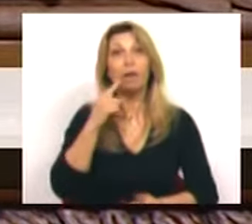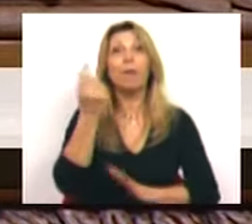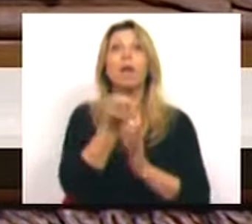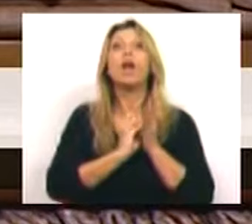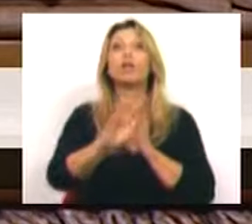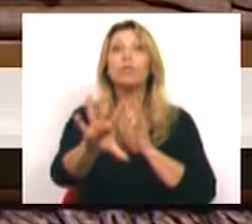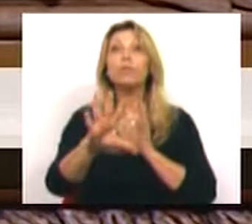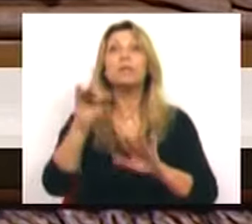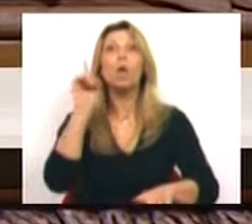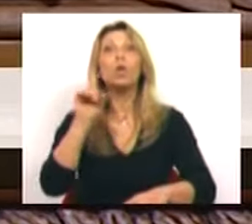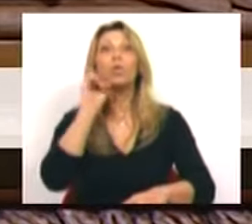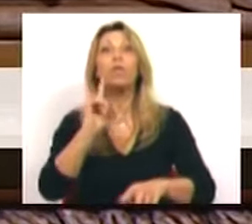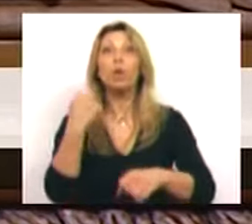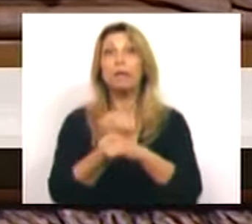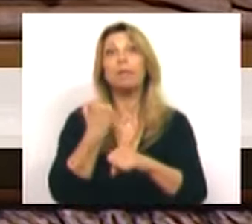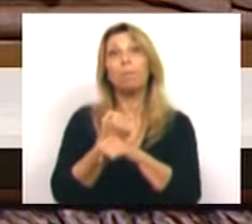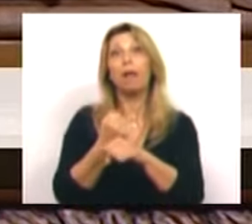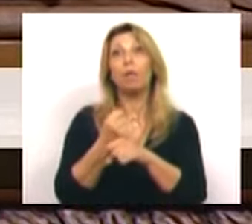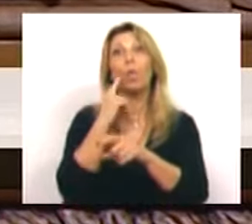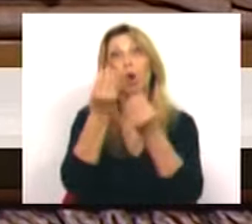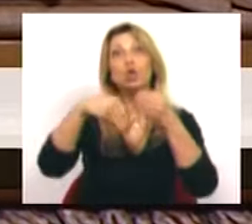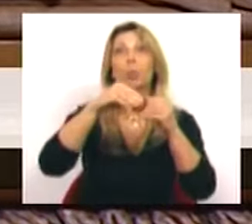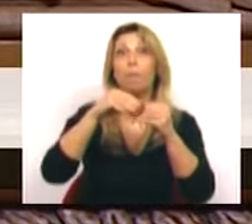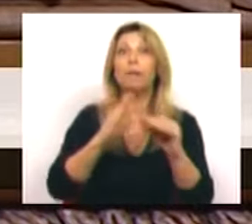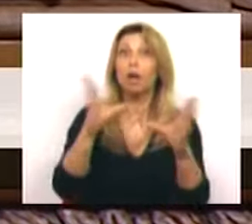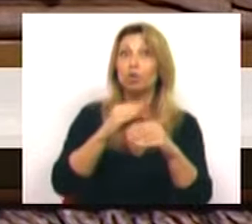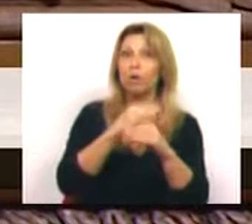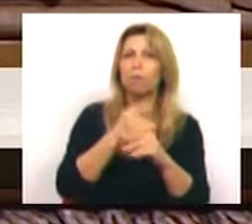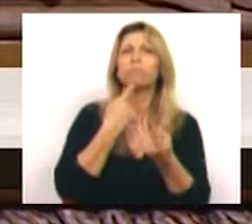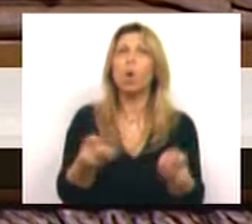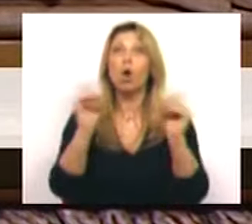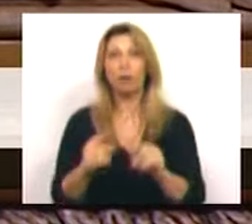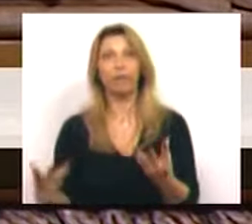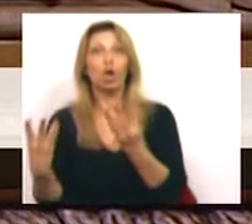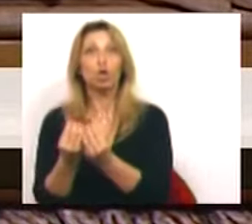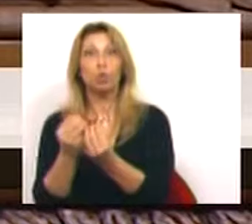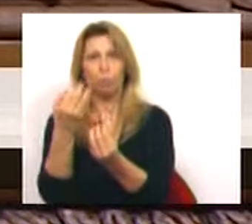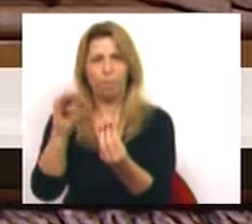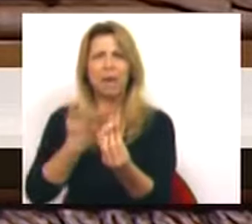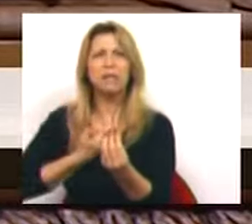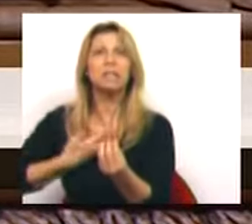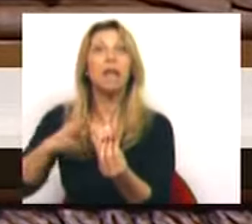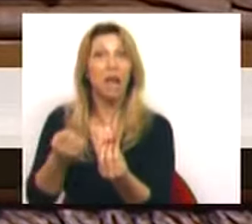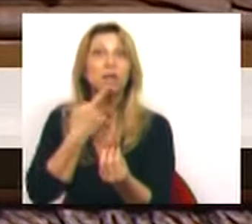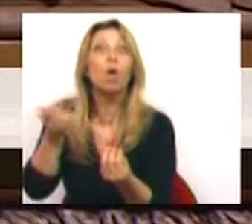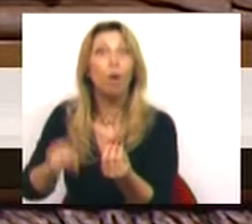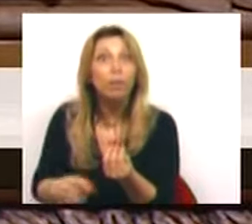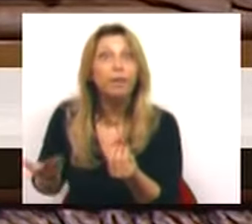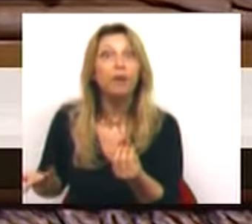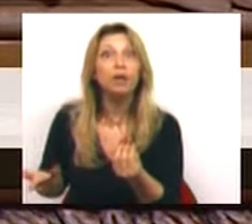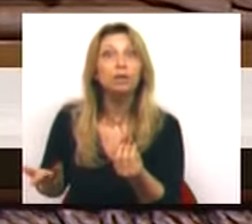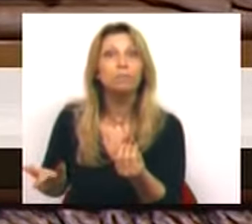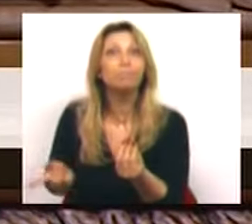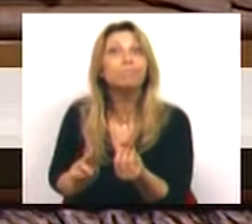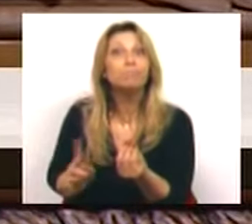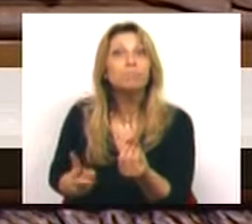do pagamento de trabalho suplementar? Vai mais uma vez juntar-se ao PSD e ao CDS? A solução